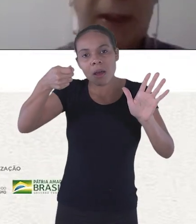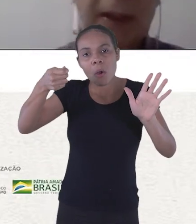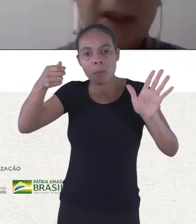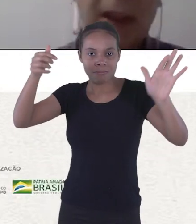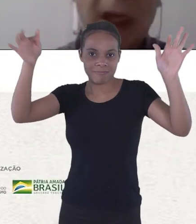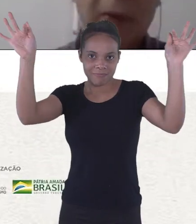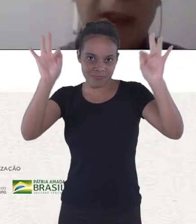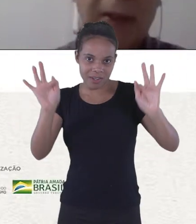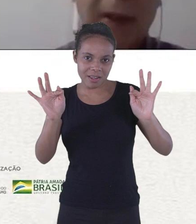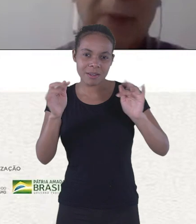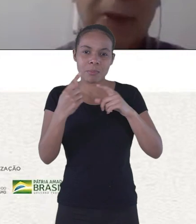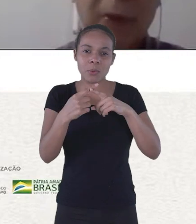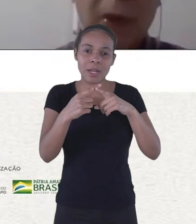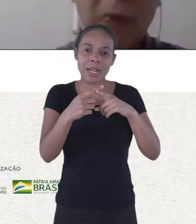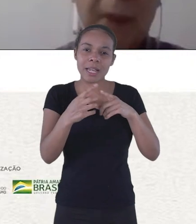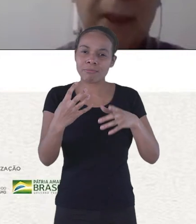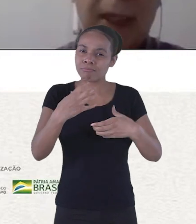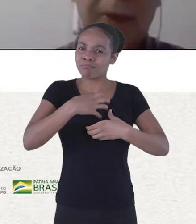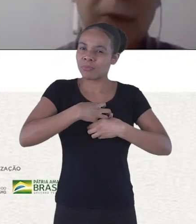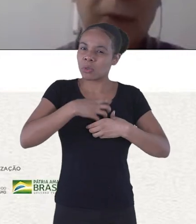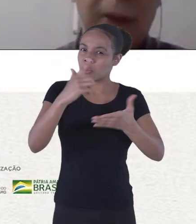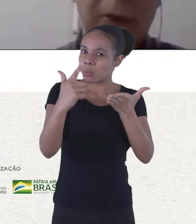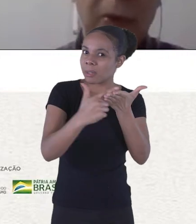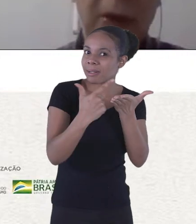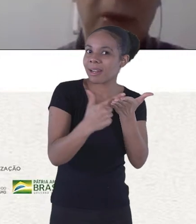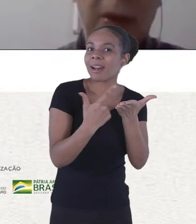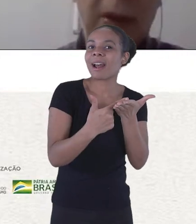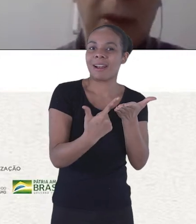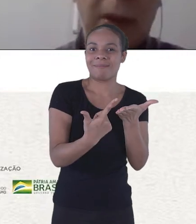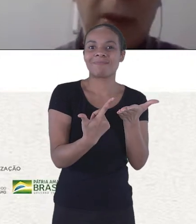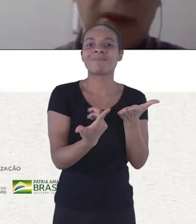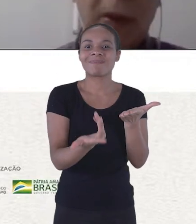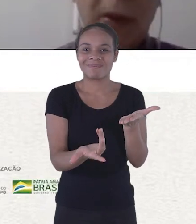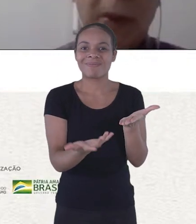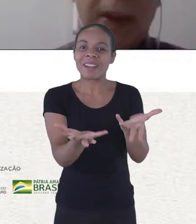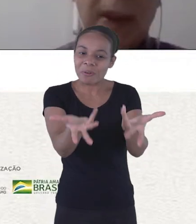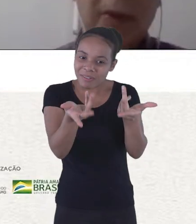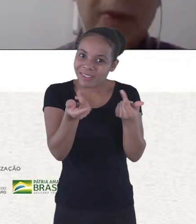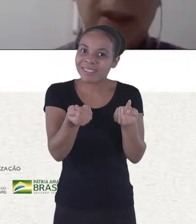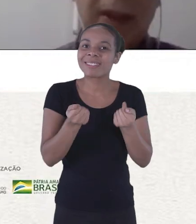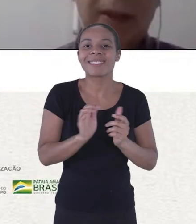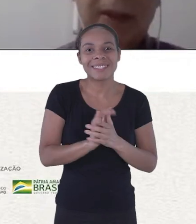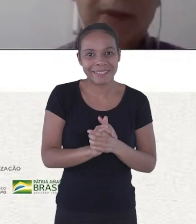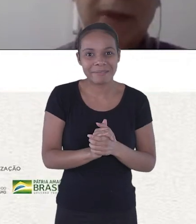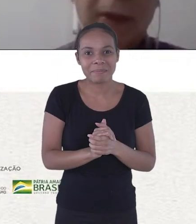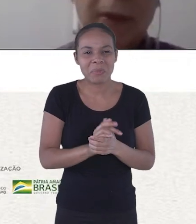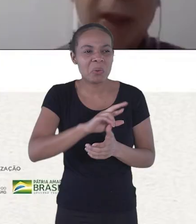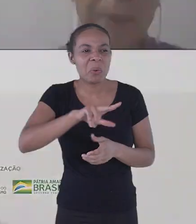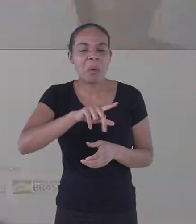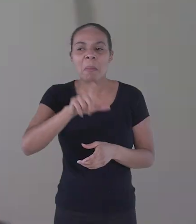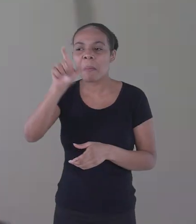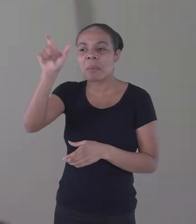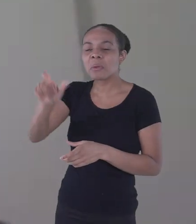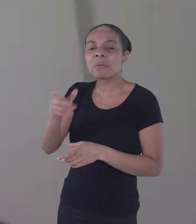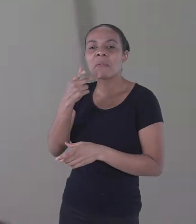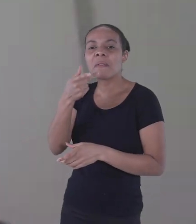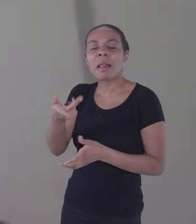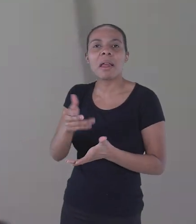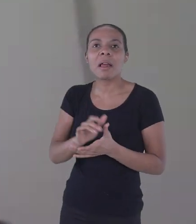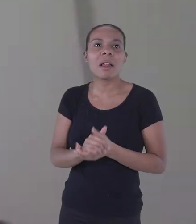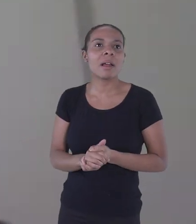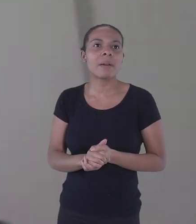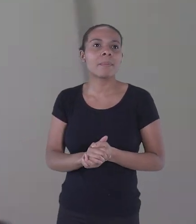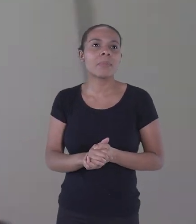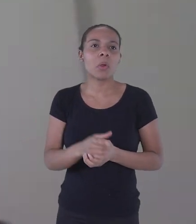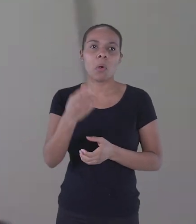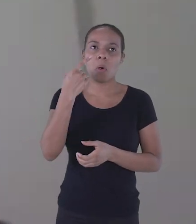nem alguém que está pedindo autopiedade do leitor, não é nem alguém que está dizendo, olha, apesar de eu ter vivido